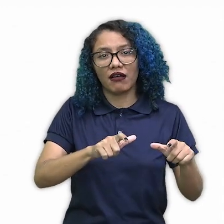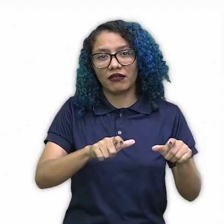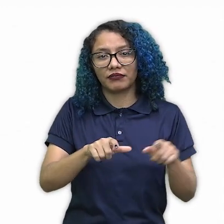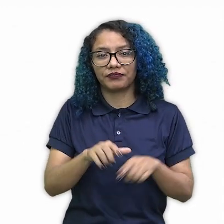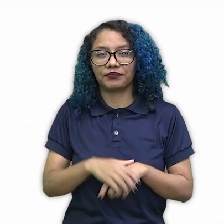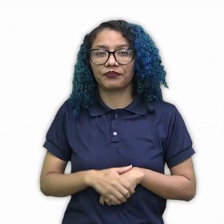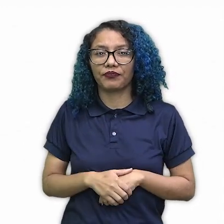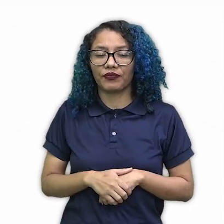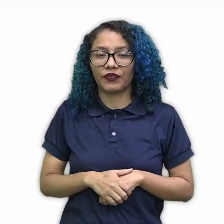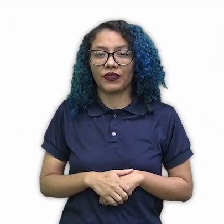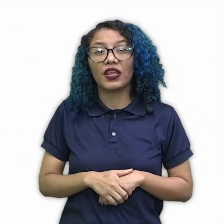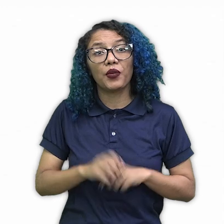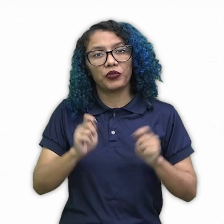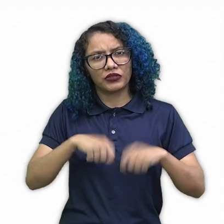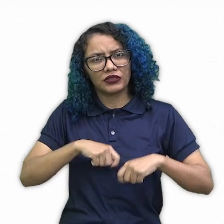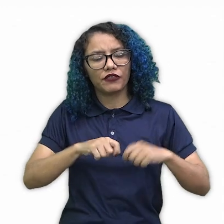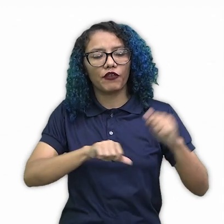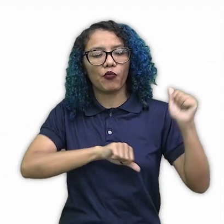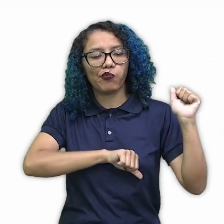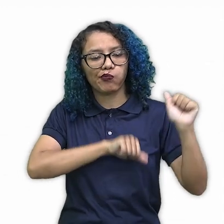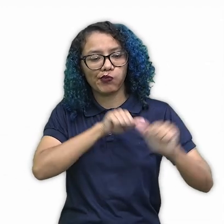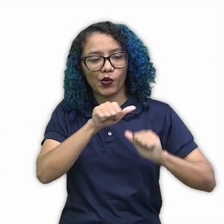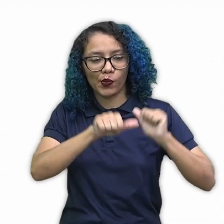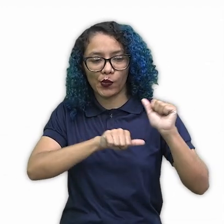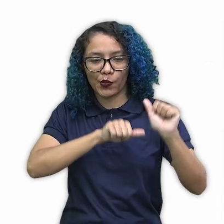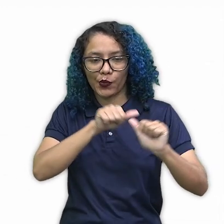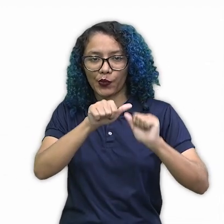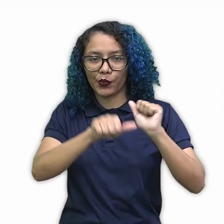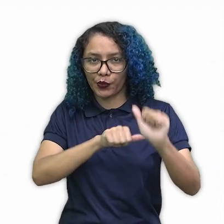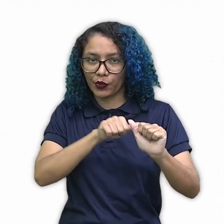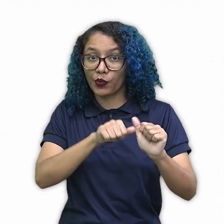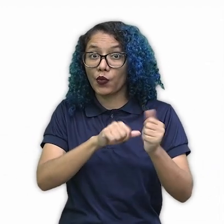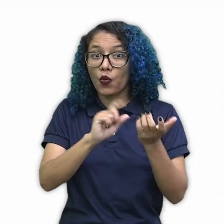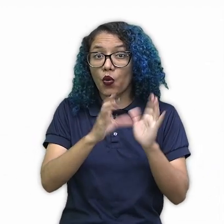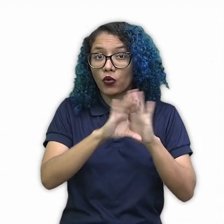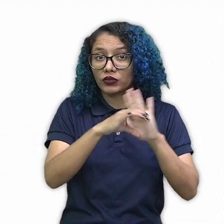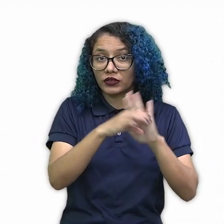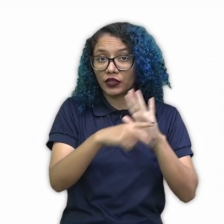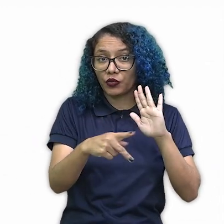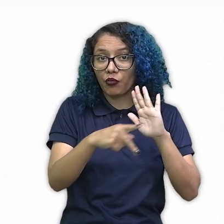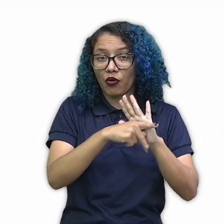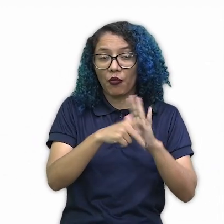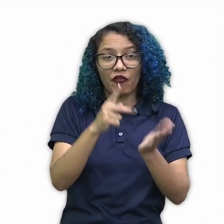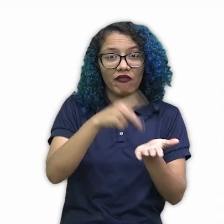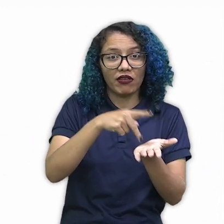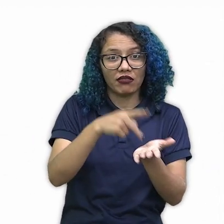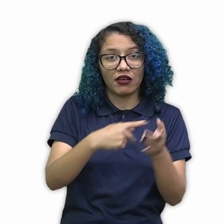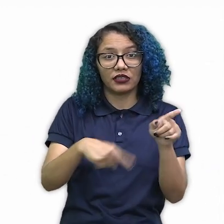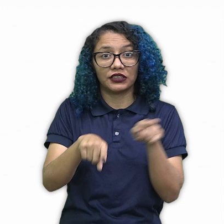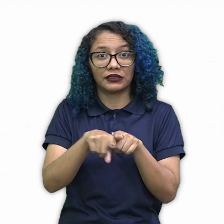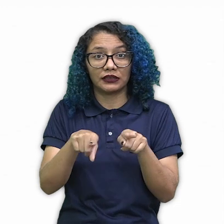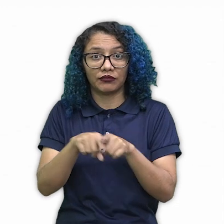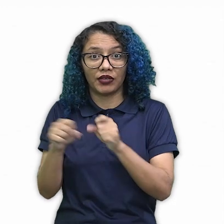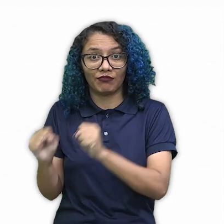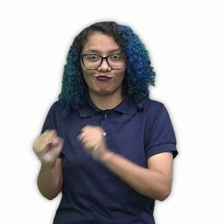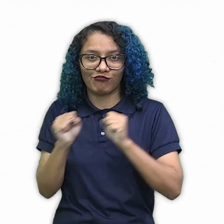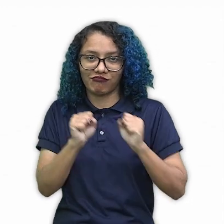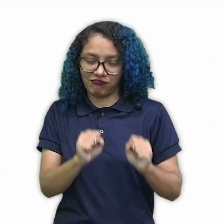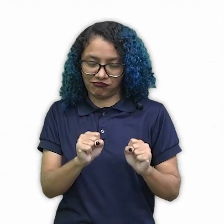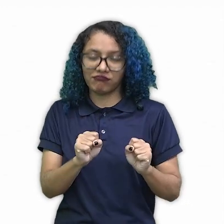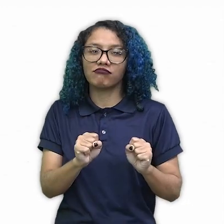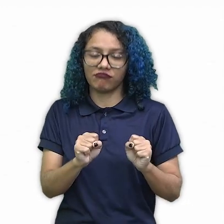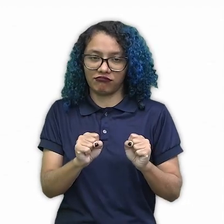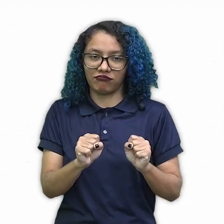né, o fato, vai sofrendo alterações aí, tanto a ideia de verdade quanto a ideia de poder. Portanto,